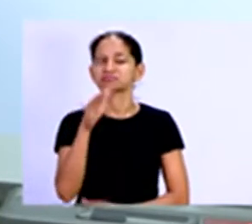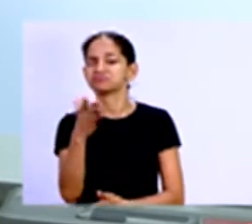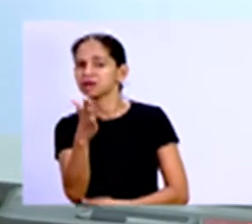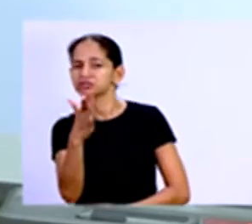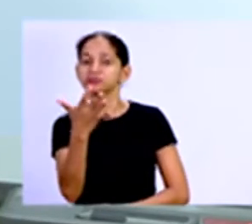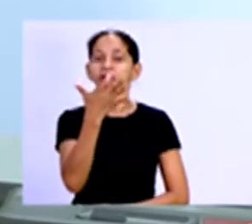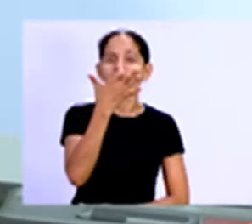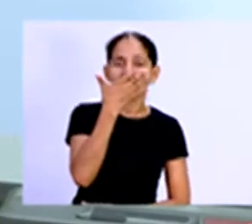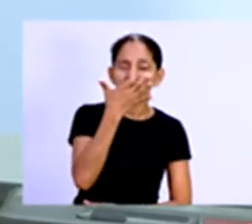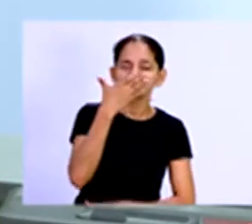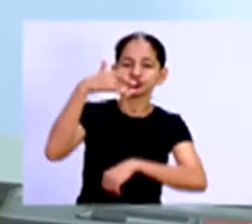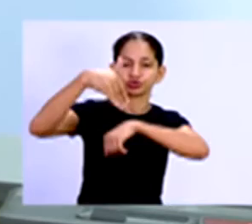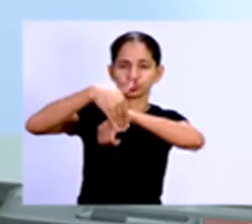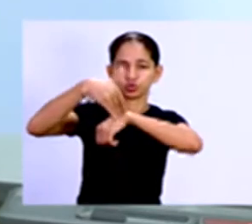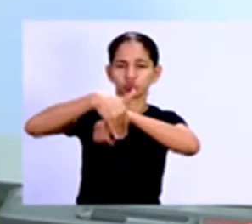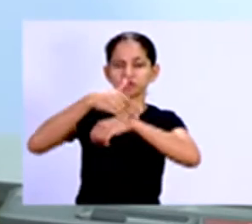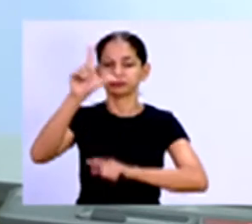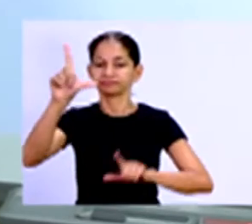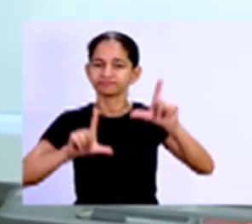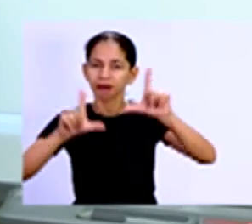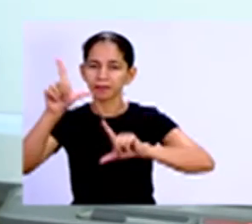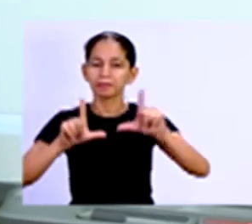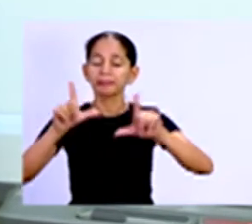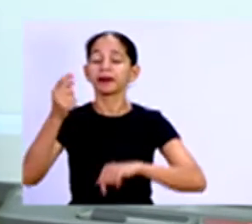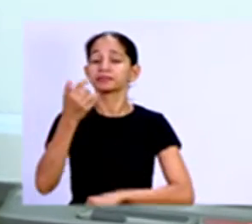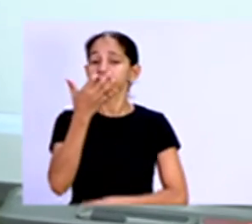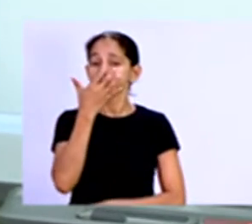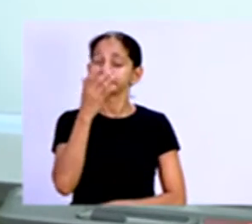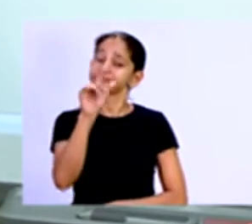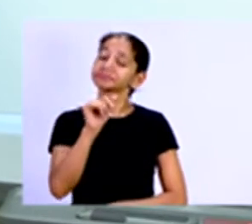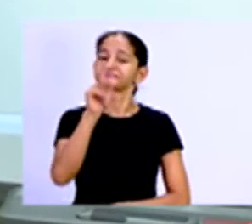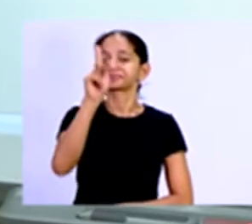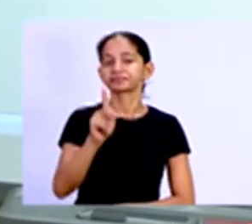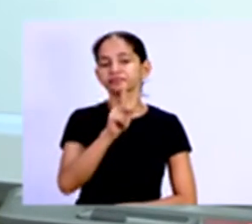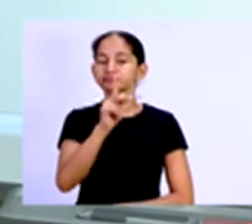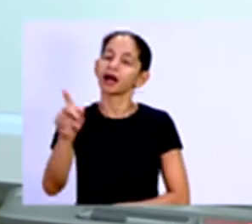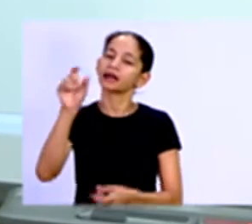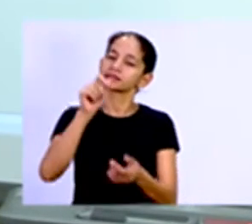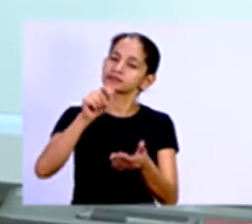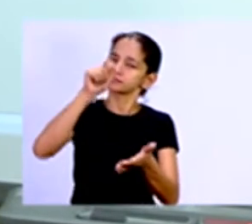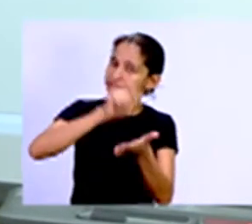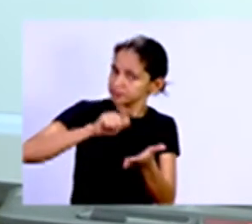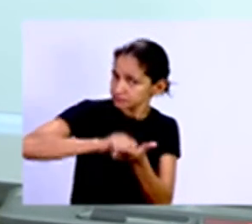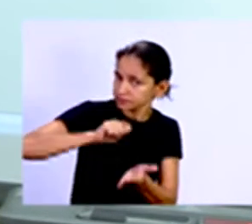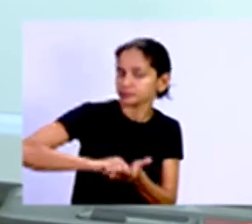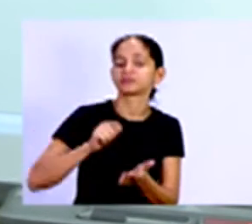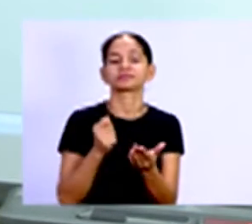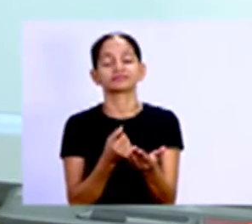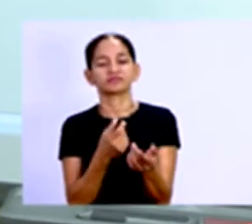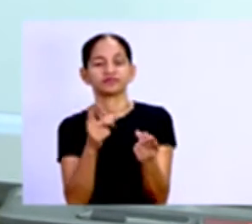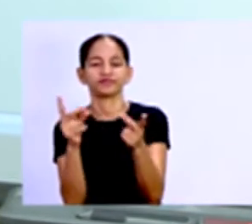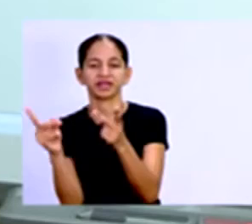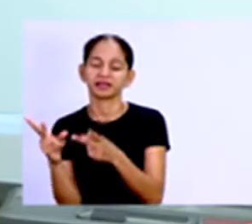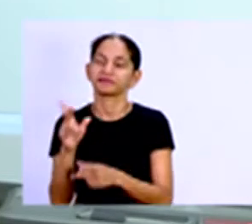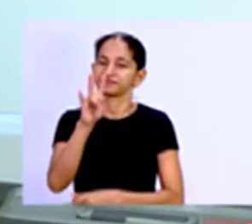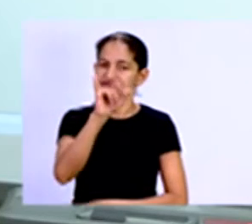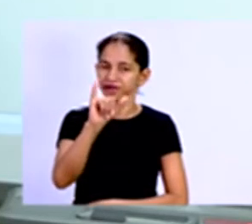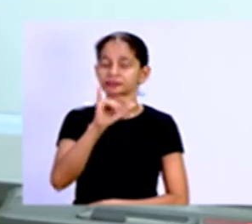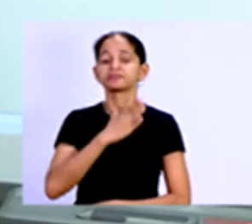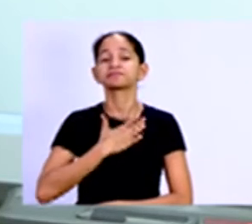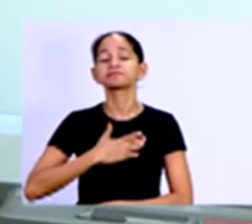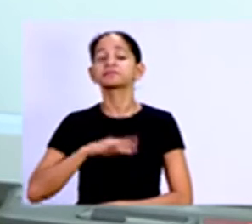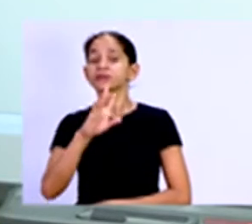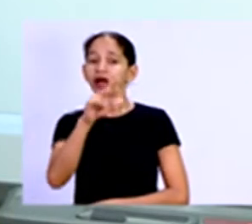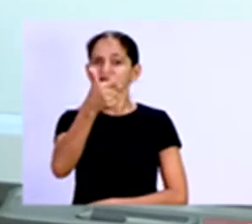assistindo o Jô Soares à noite, ele estava convidando um padre que ia lançar vários livros. Tudo bem, até aí tranquilo. Mas quando ele falou que esse padre